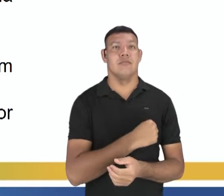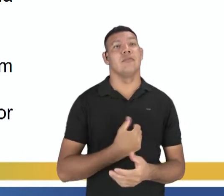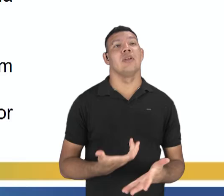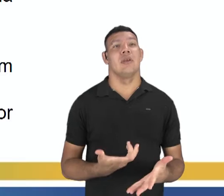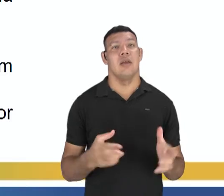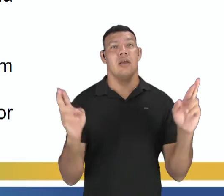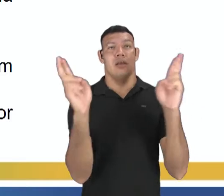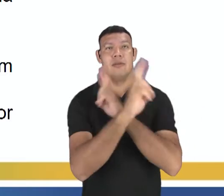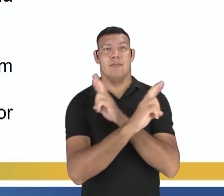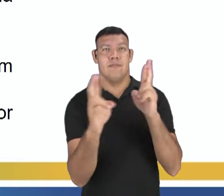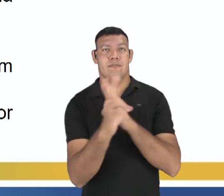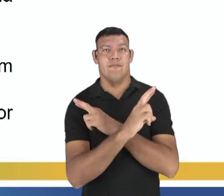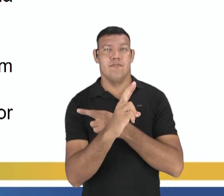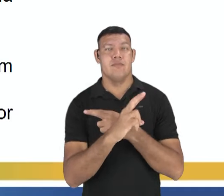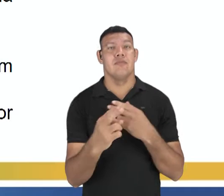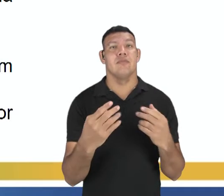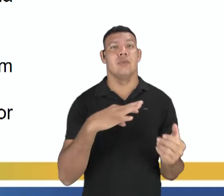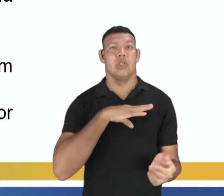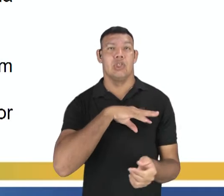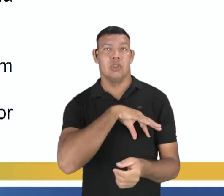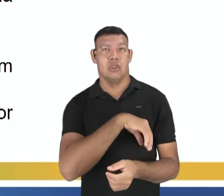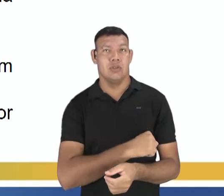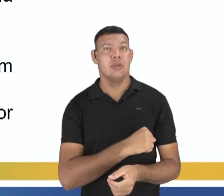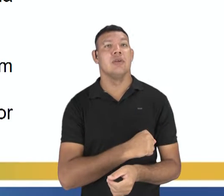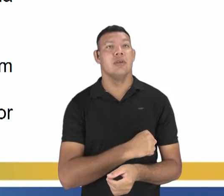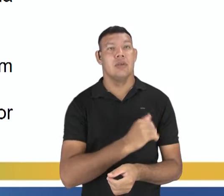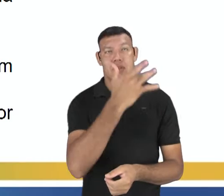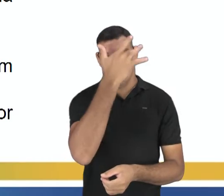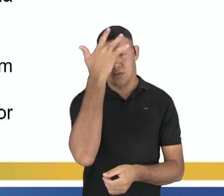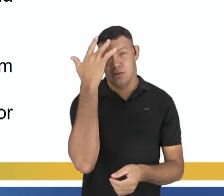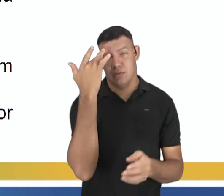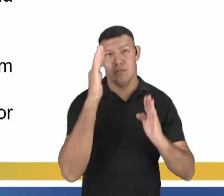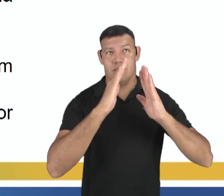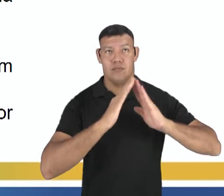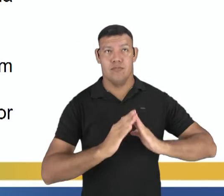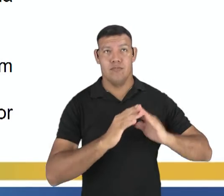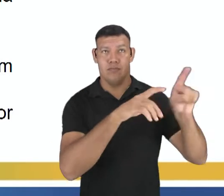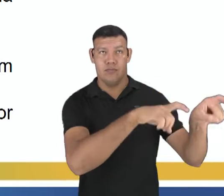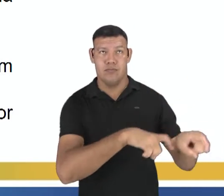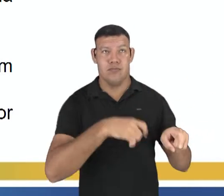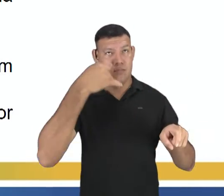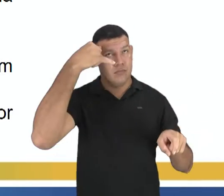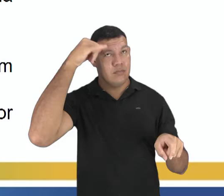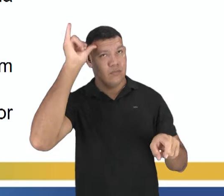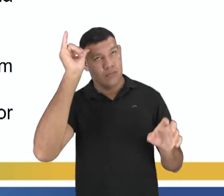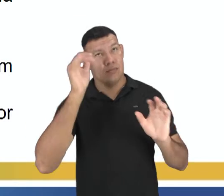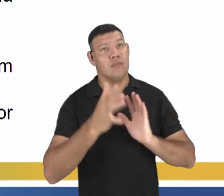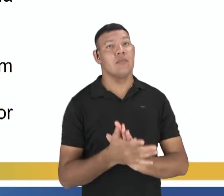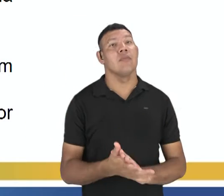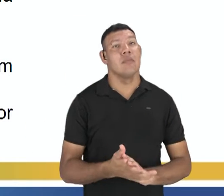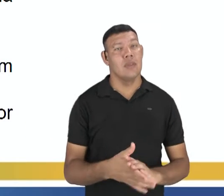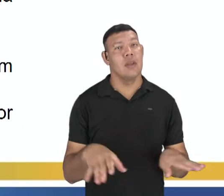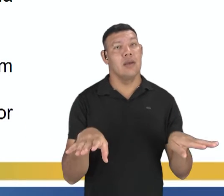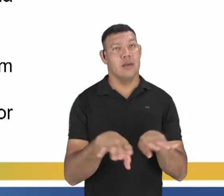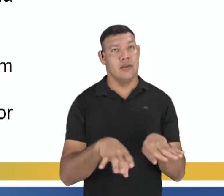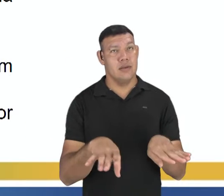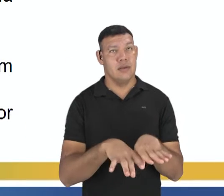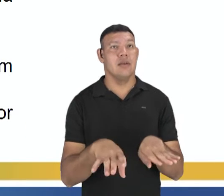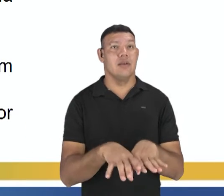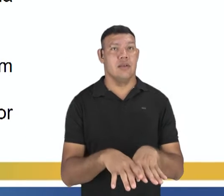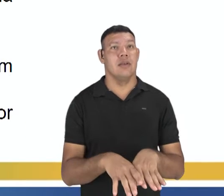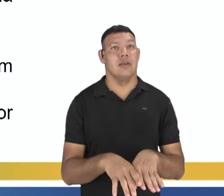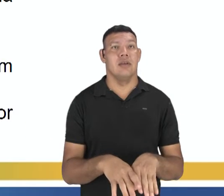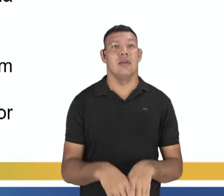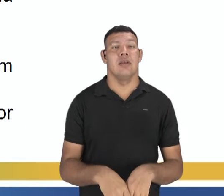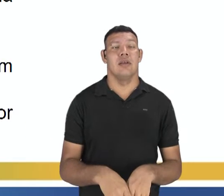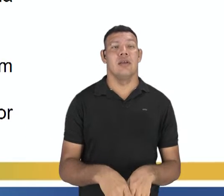eu lírico é sempre feminino. Olha aí a diferença. Continua sendo escrito por um autor, porém o